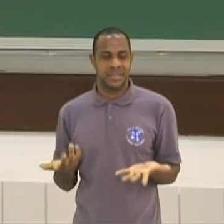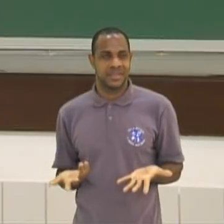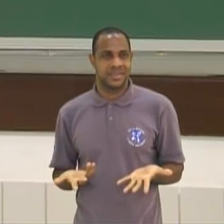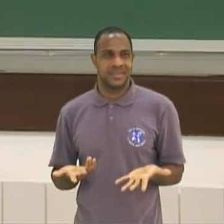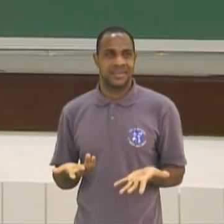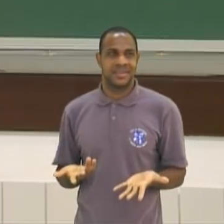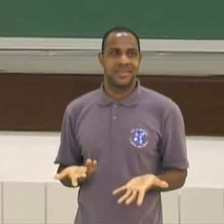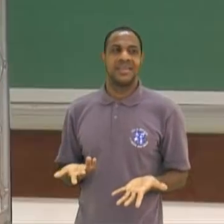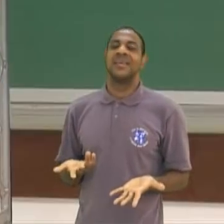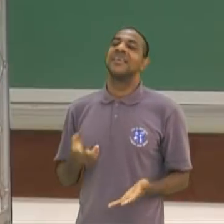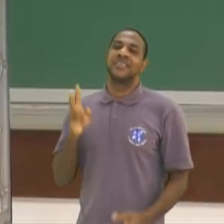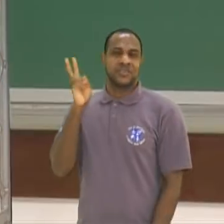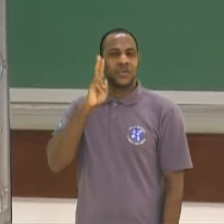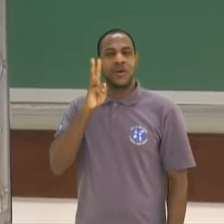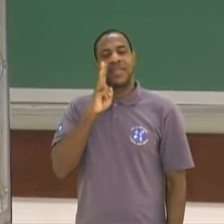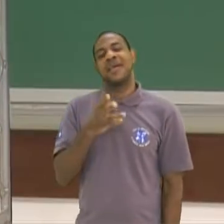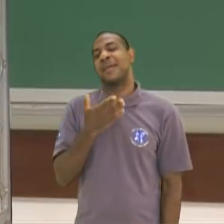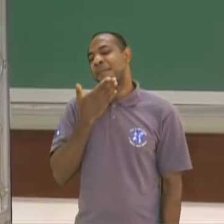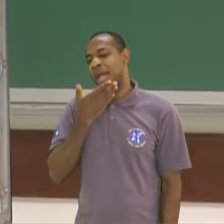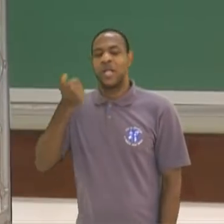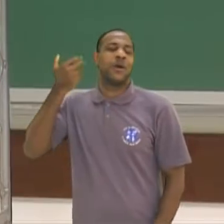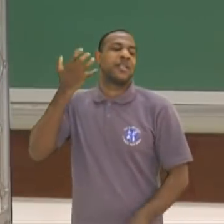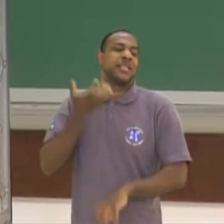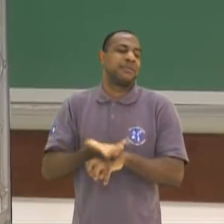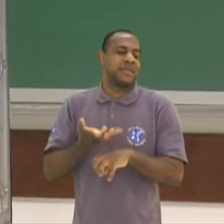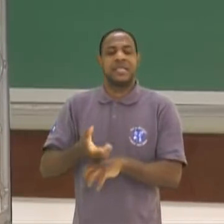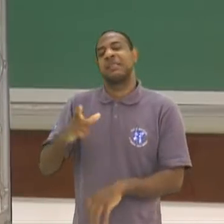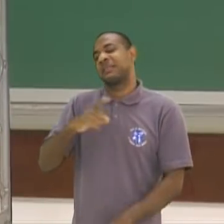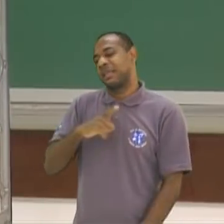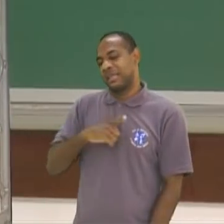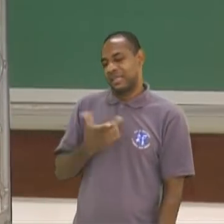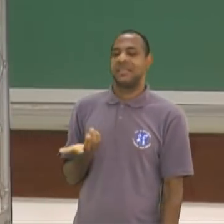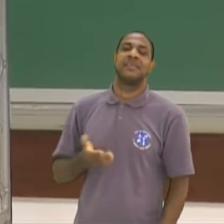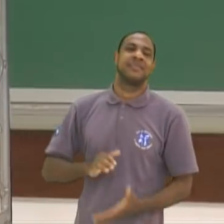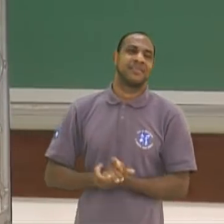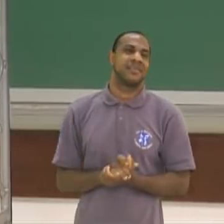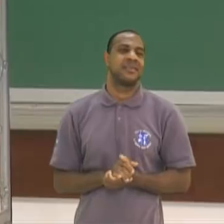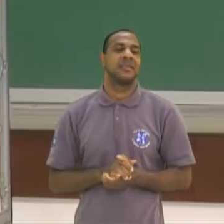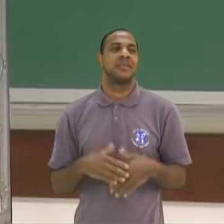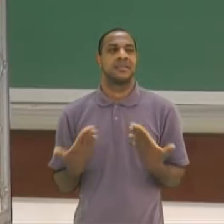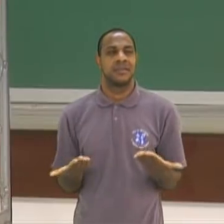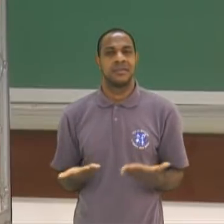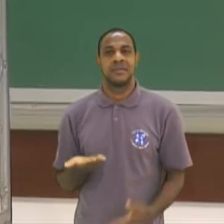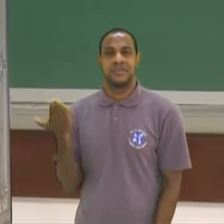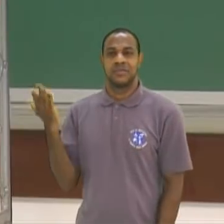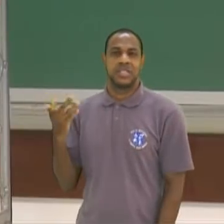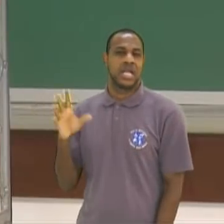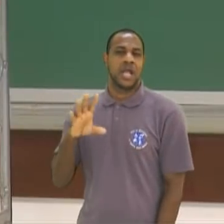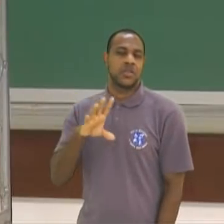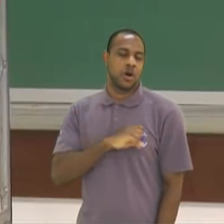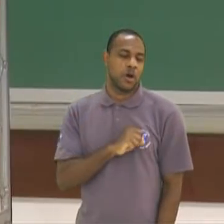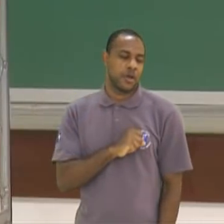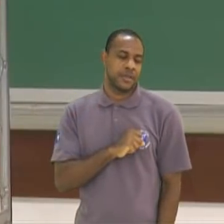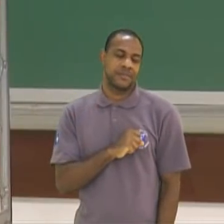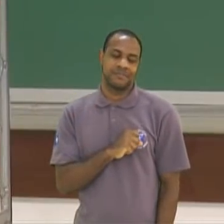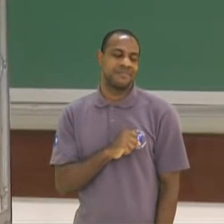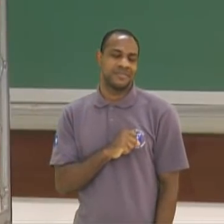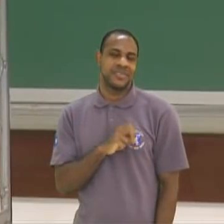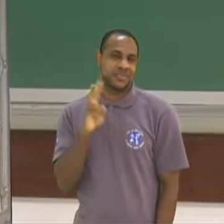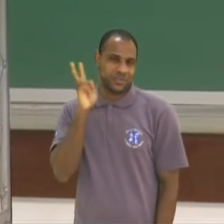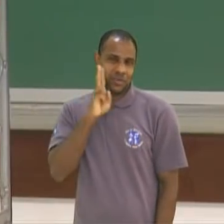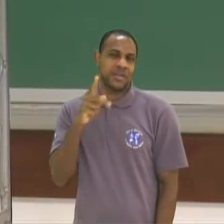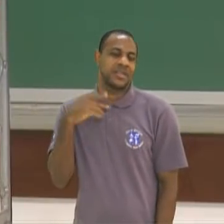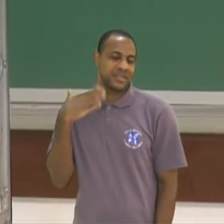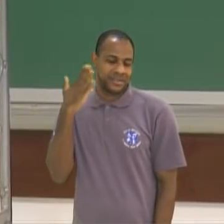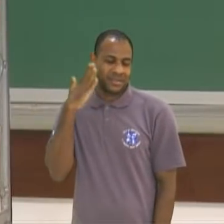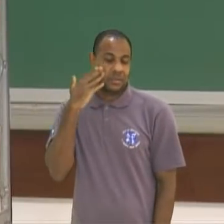a melhor matéria que tem, História é mais divertido, é onde você mais vai aprender, né? Você adora história que eu sei. Então,